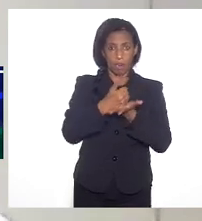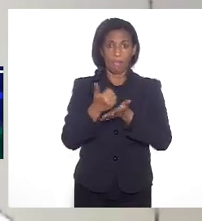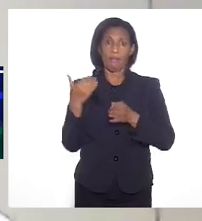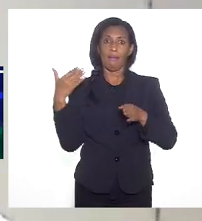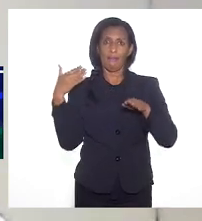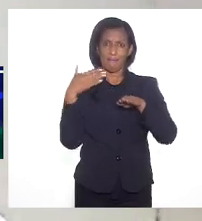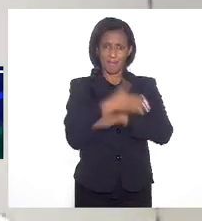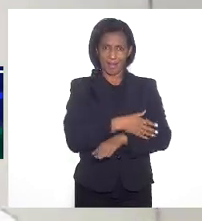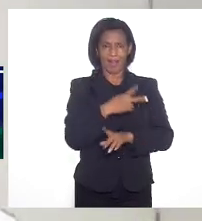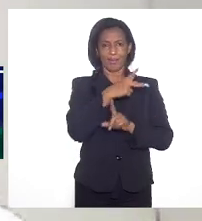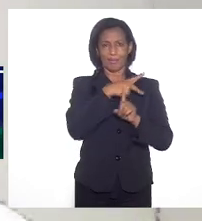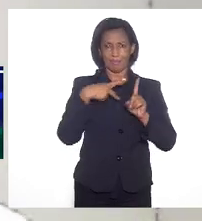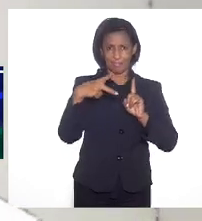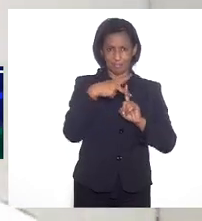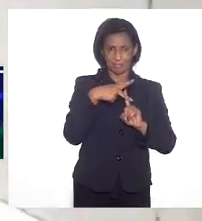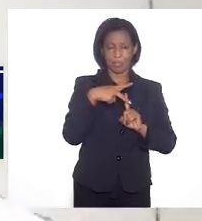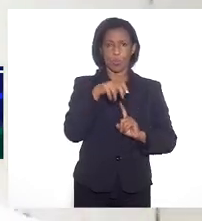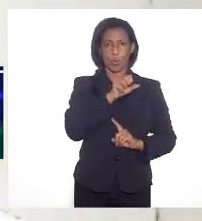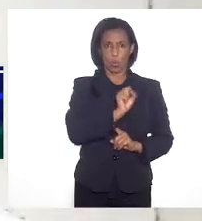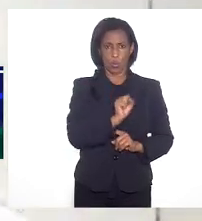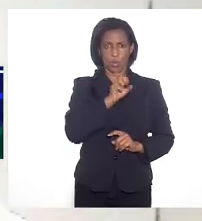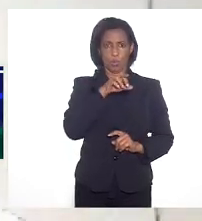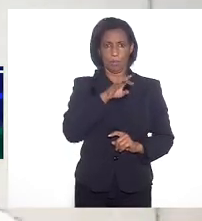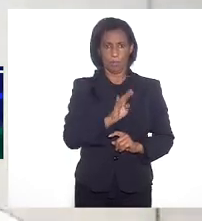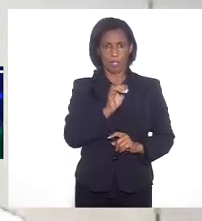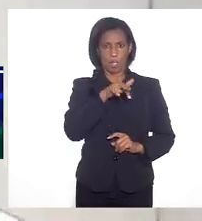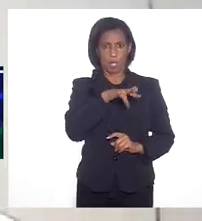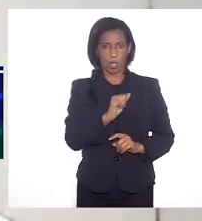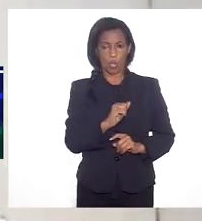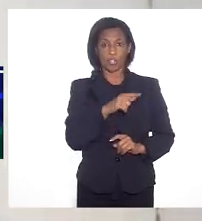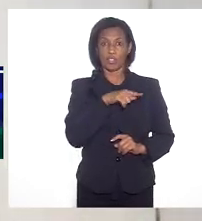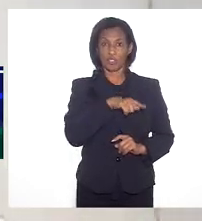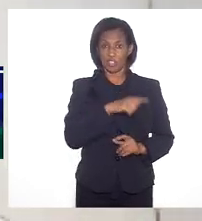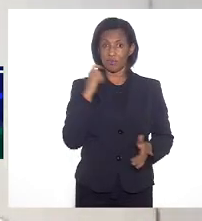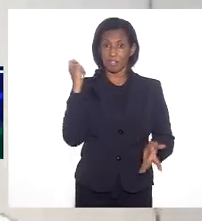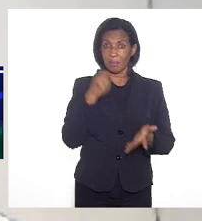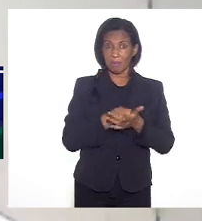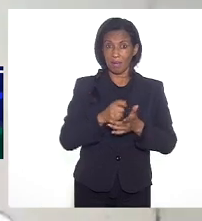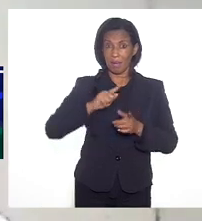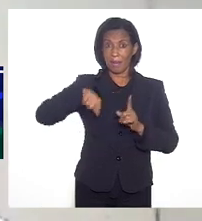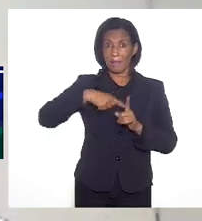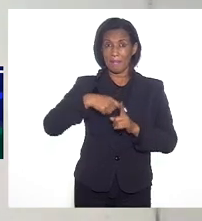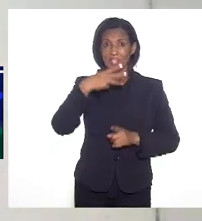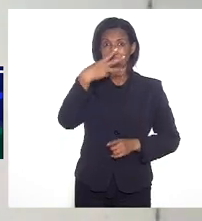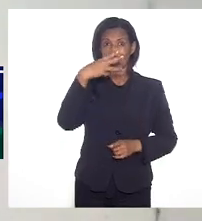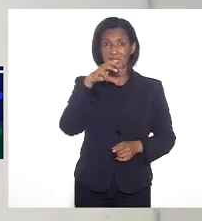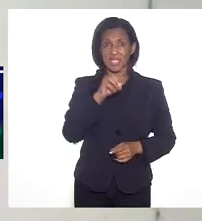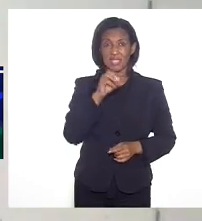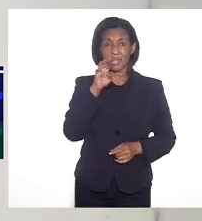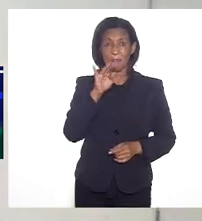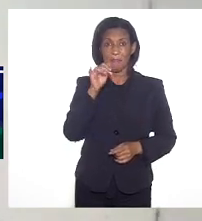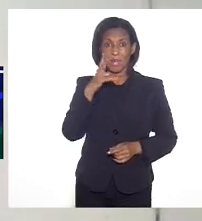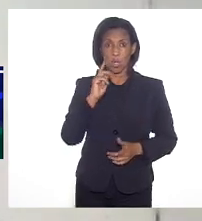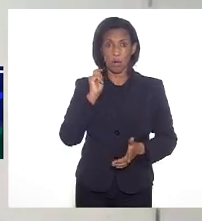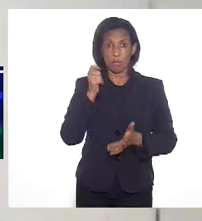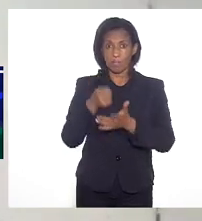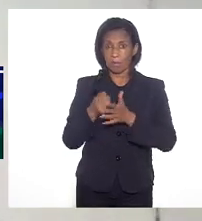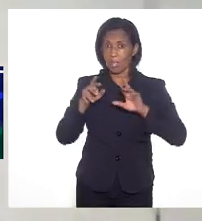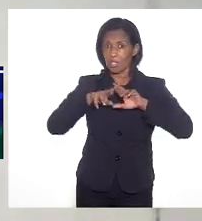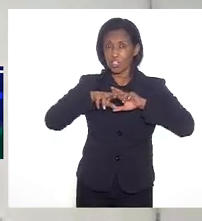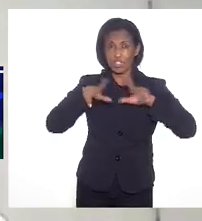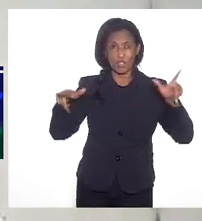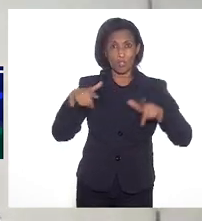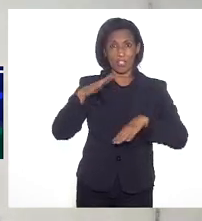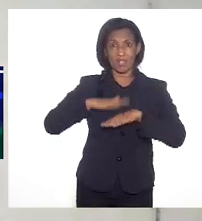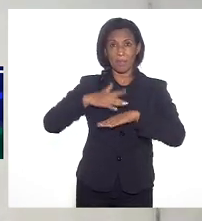nos cofres do Rio Previdência cerca de 8 bilhões de reais elas vão nos custar mais de 30 bilhões uma diferença de